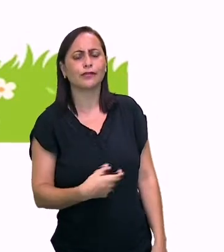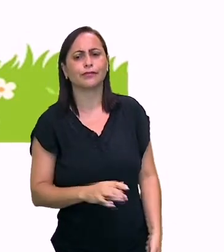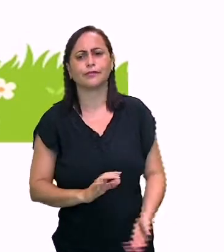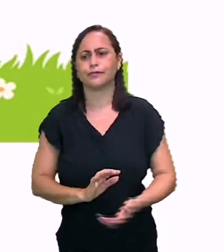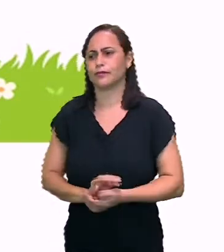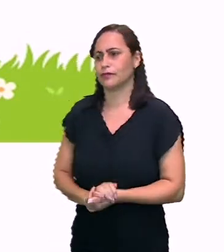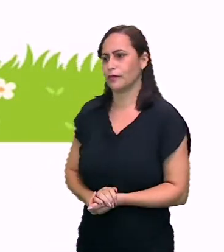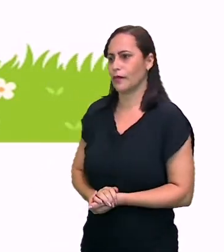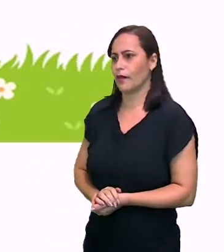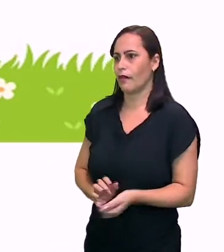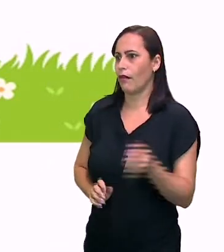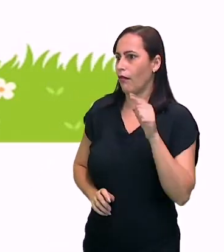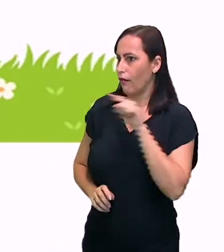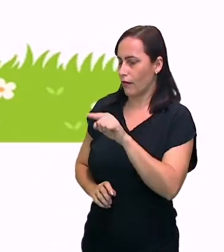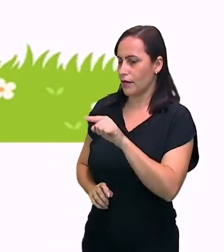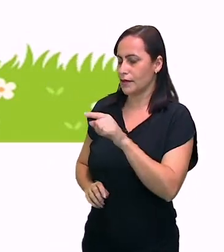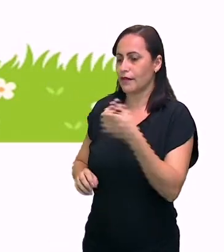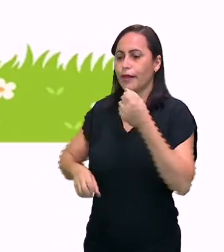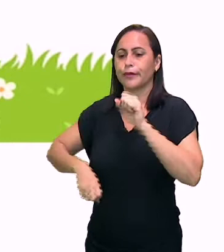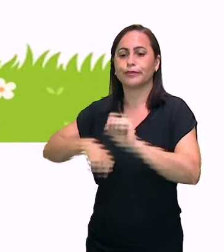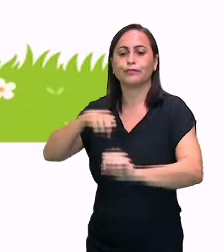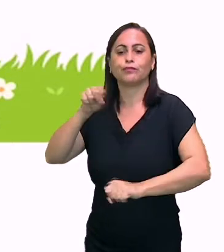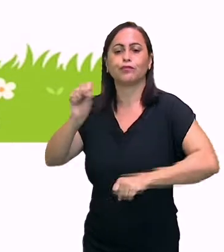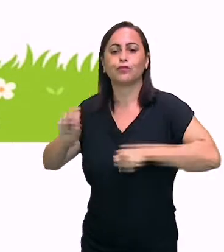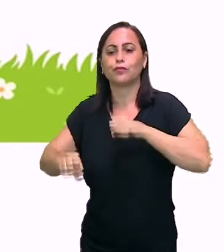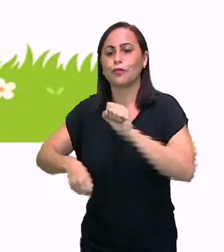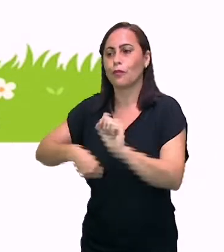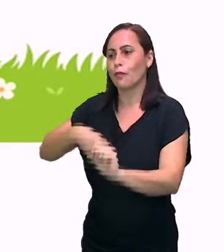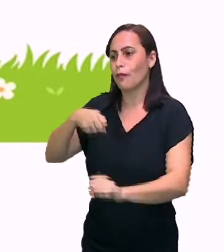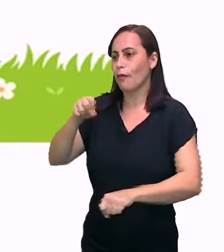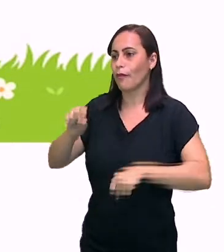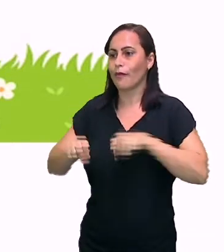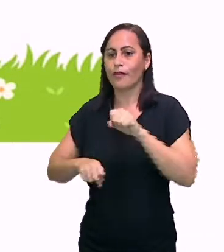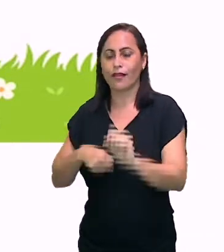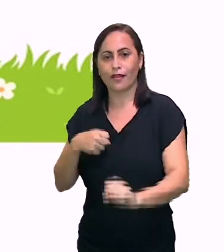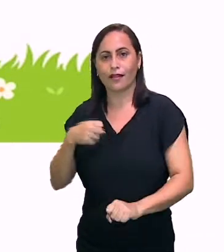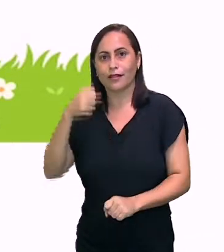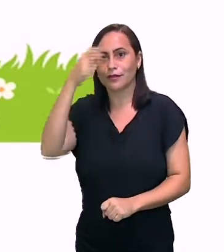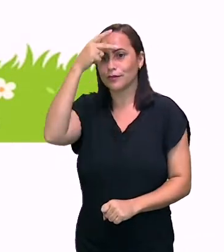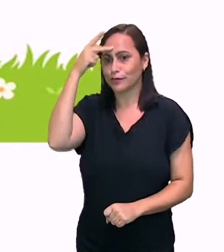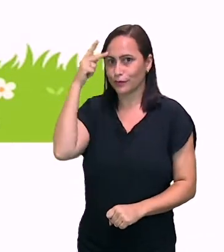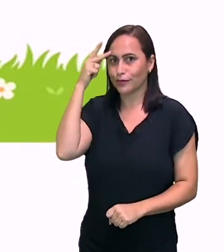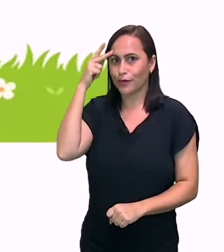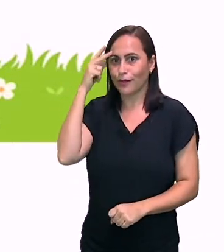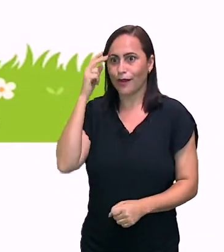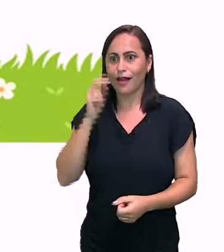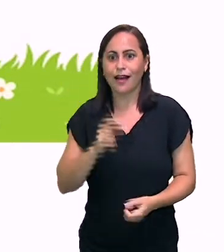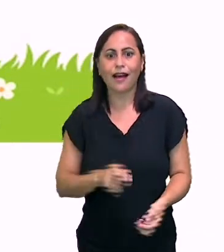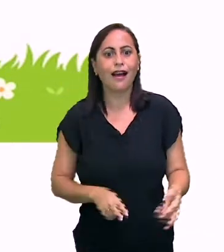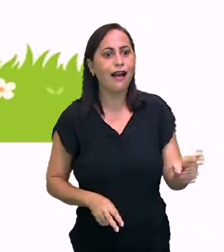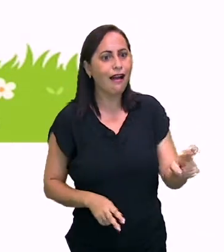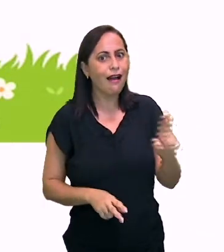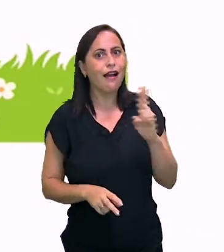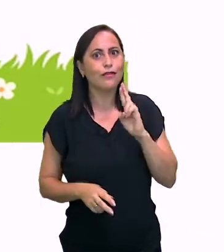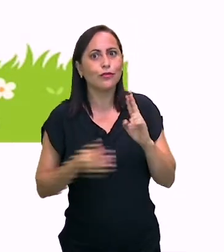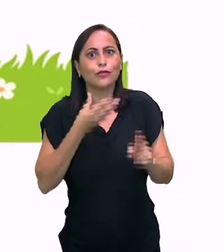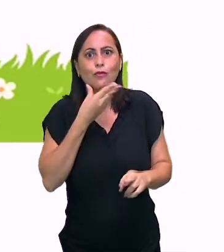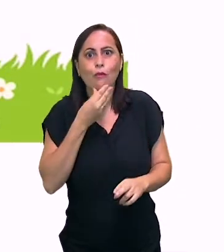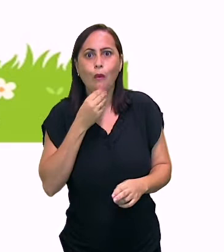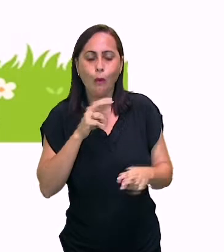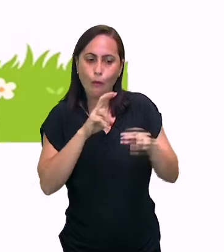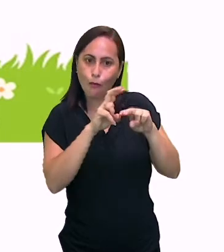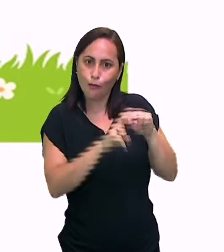Você é um ciclista, respondeu um senhor que estava sentado